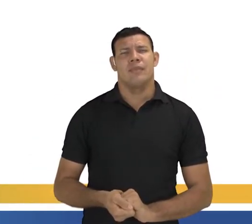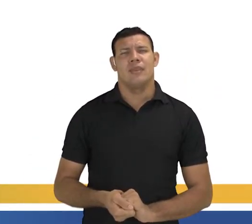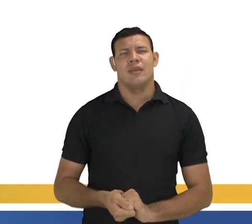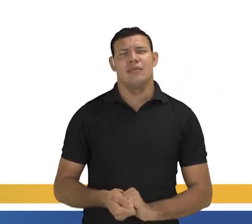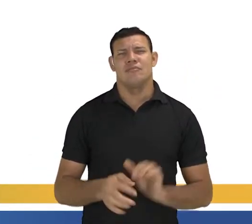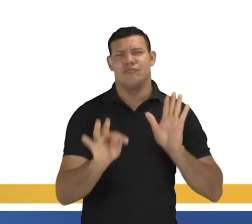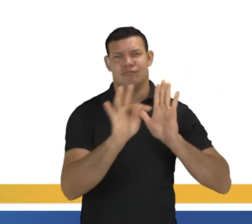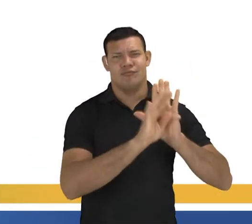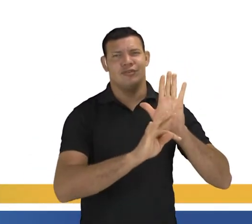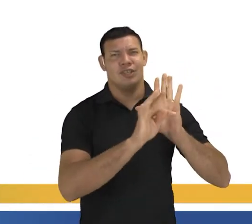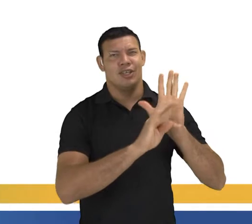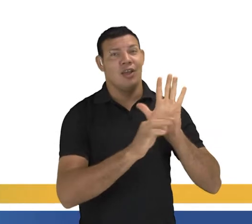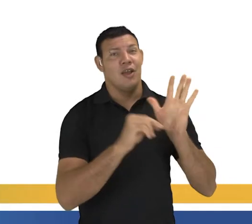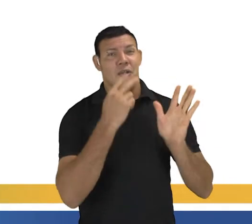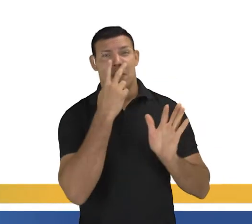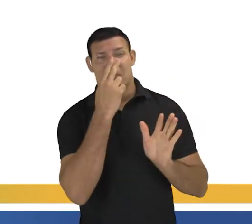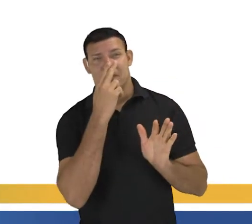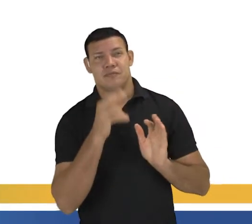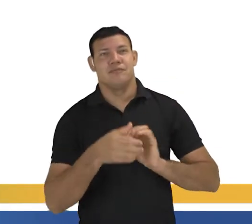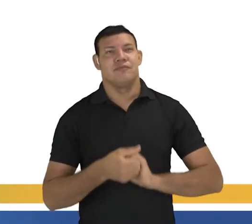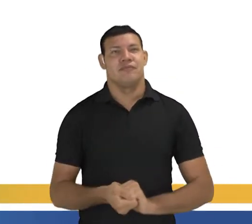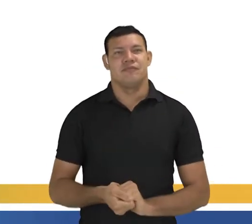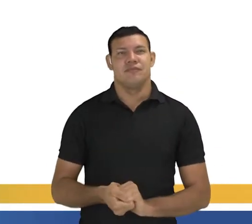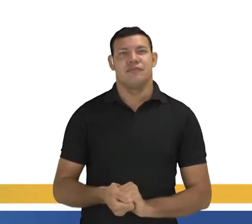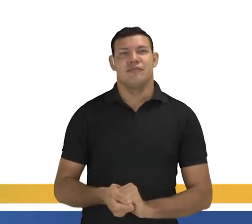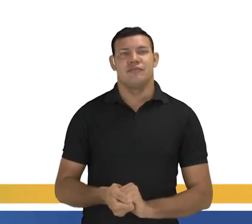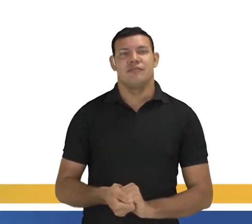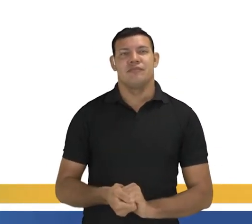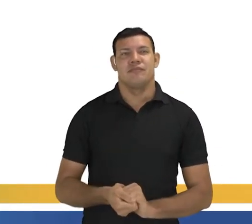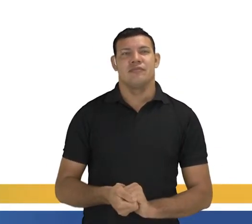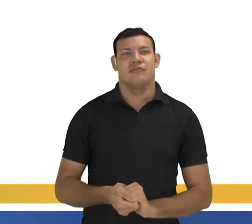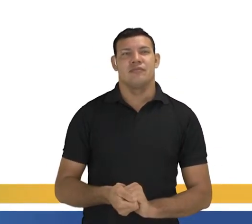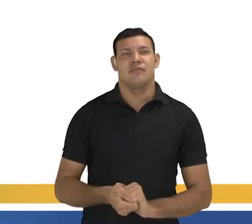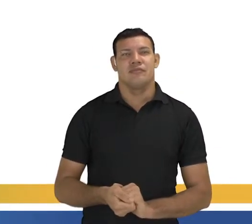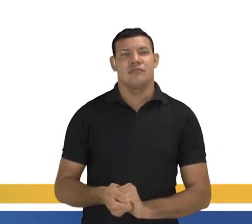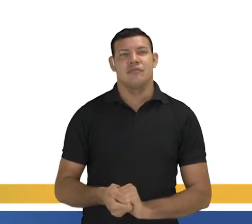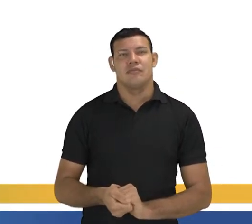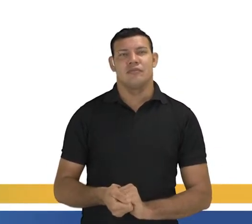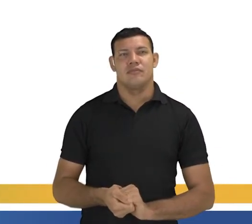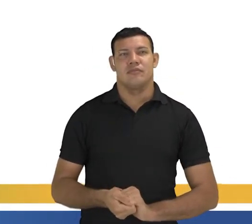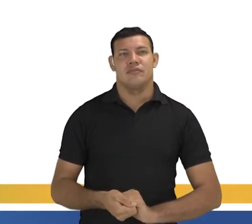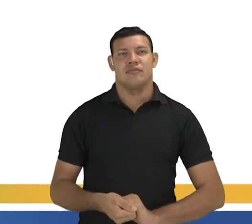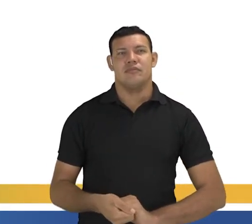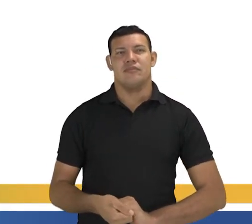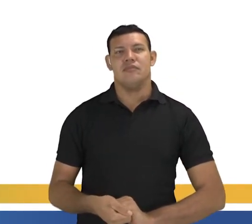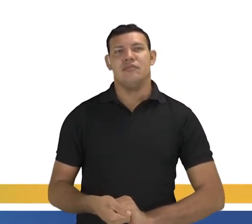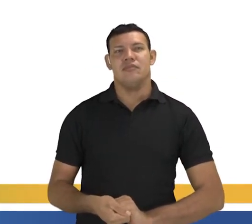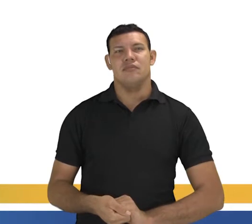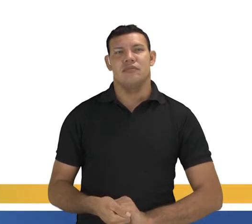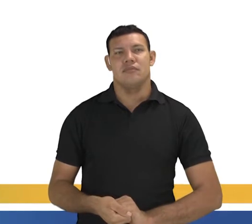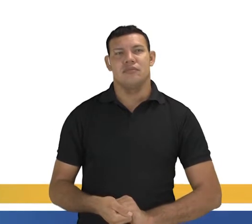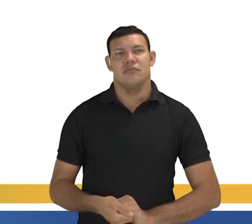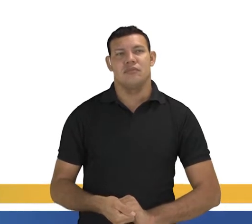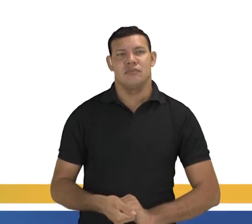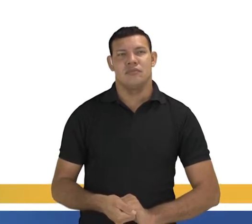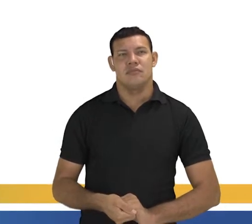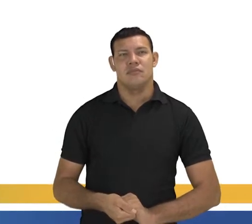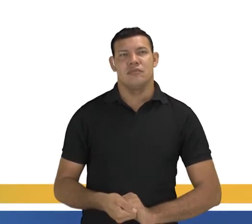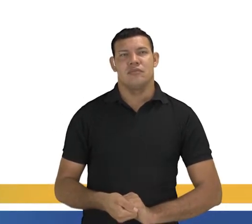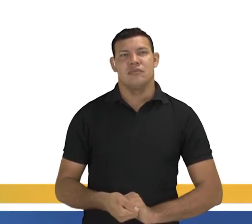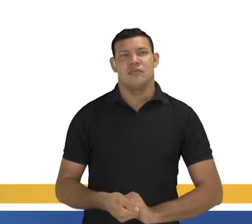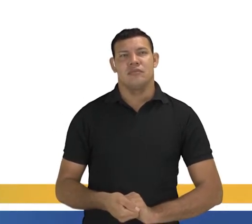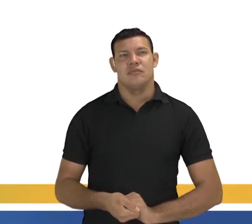formulazinha. Então nós temos ali has ou have, mas, been. O que é o been?